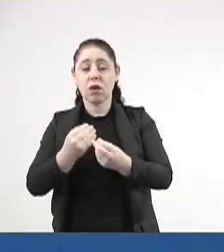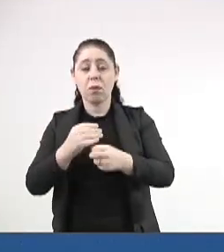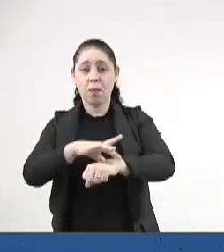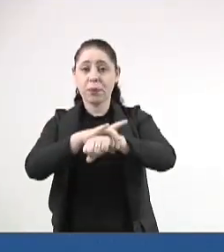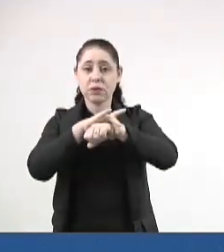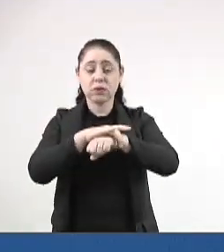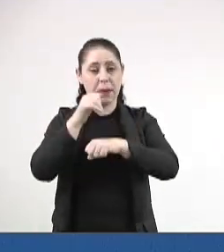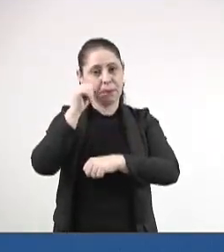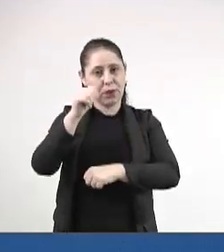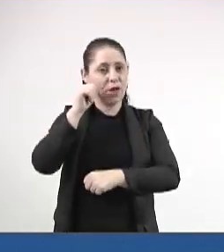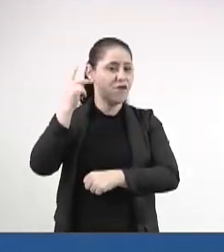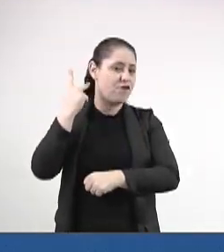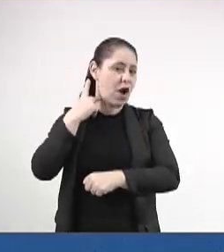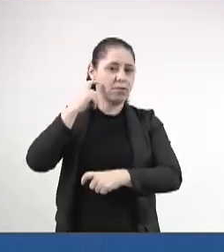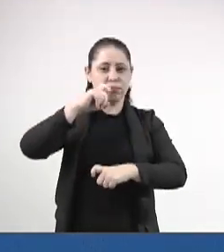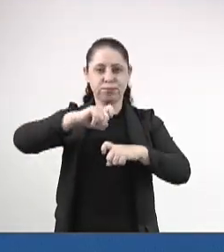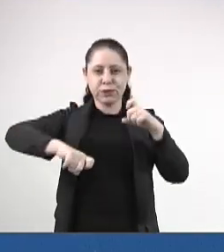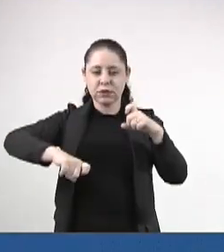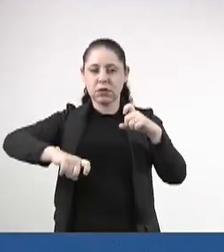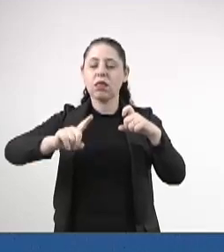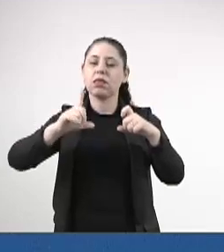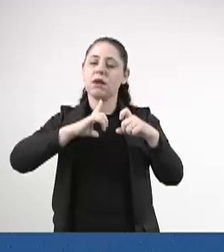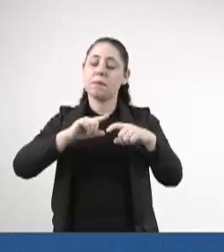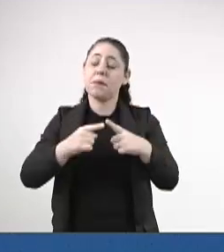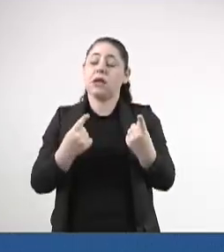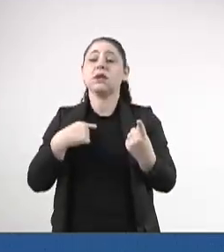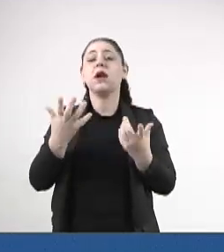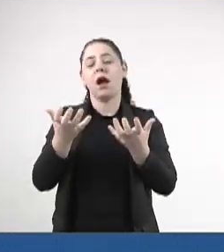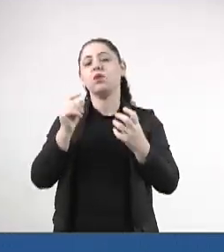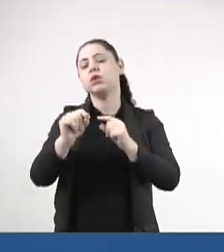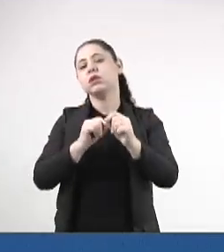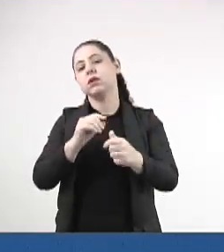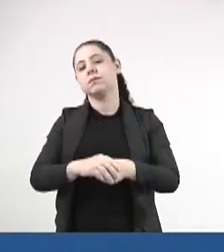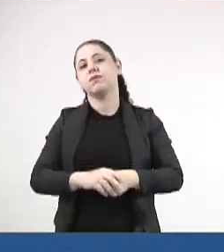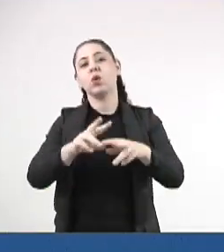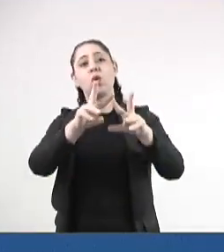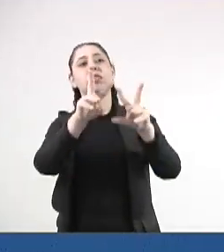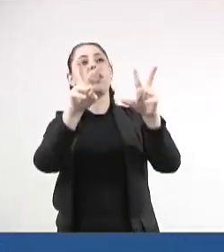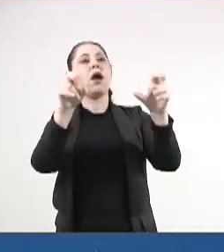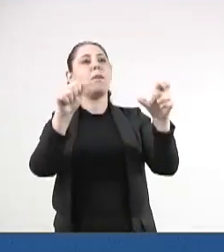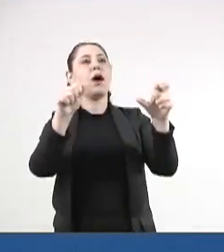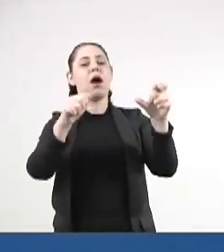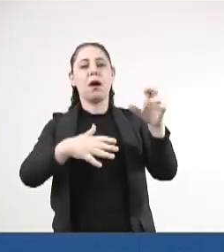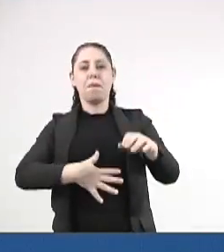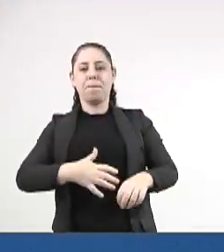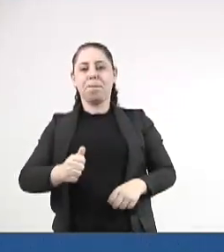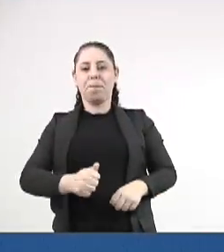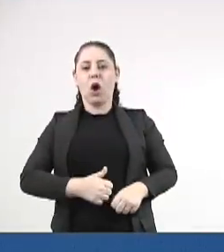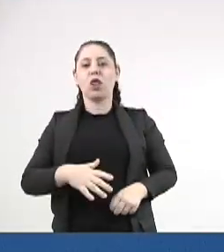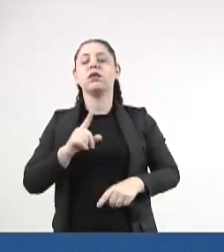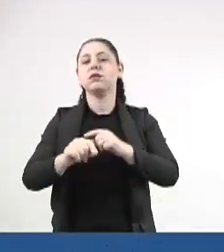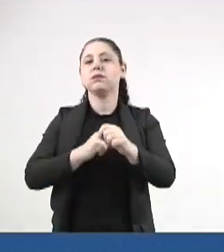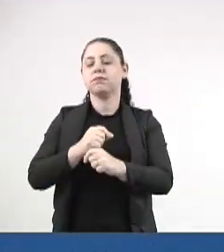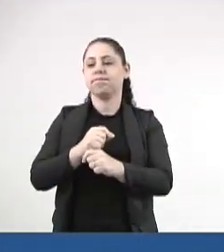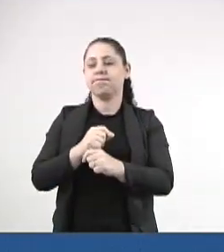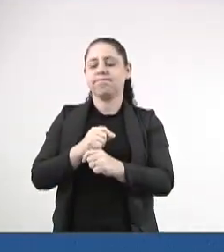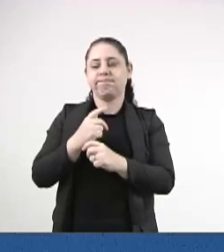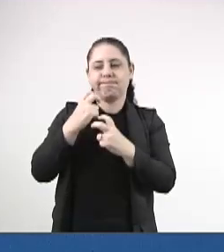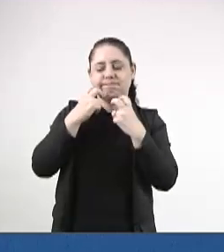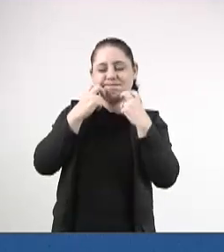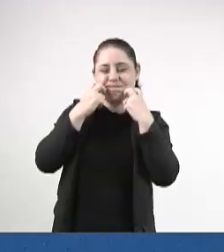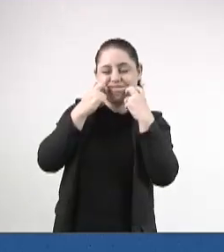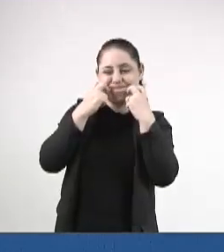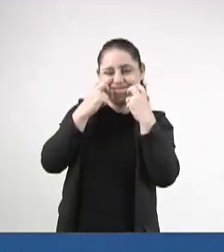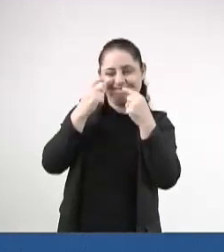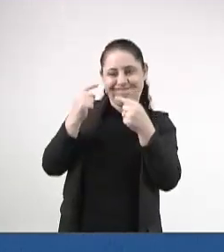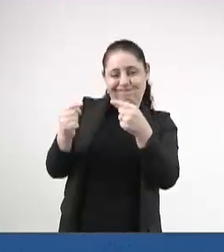são vítimas de abuso sexual, mas querem colocar o tema do aborto para constranger, para fazer